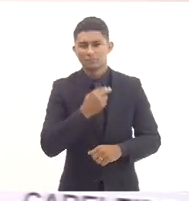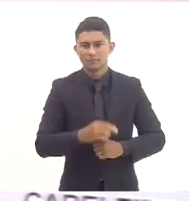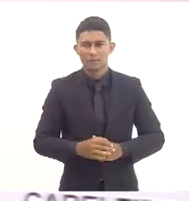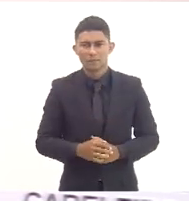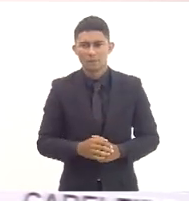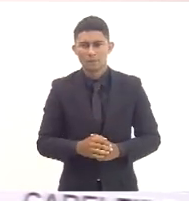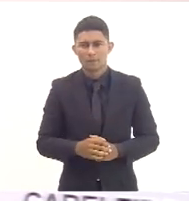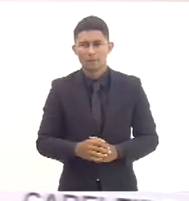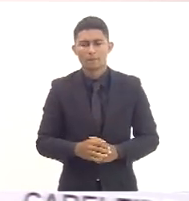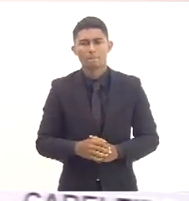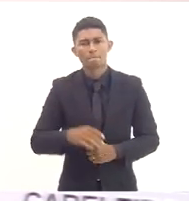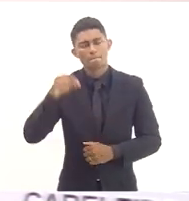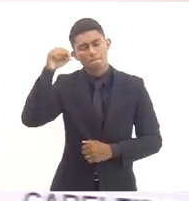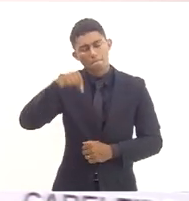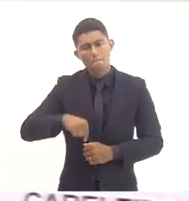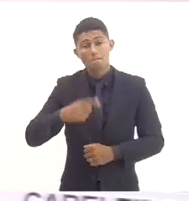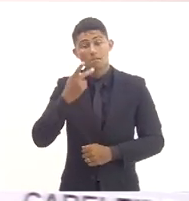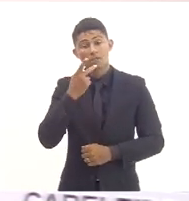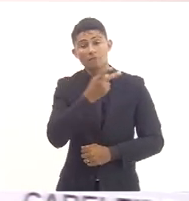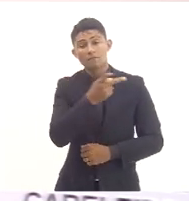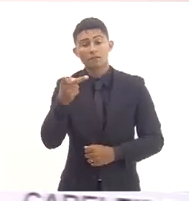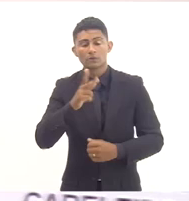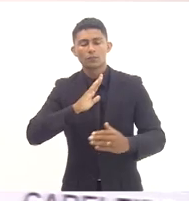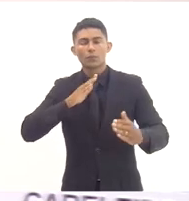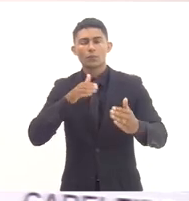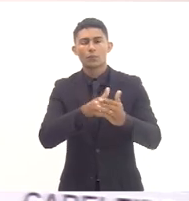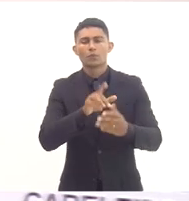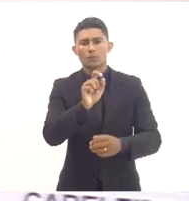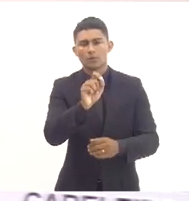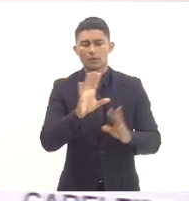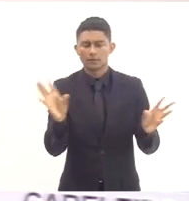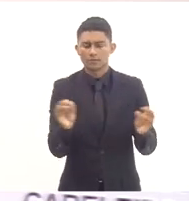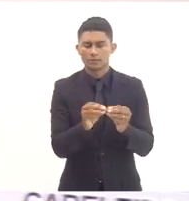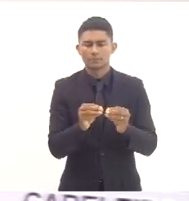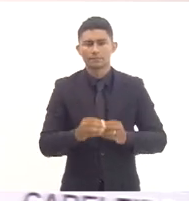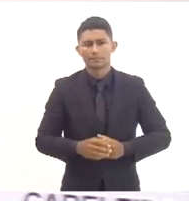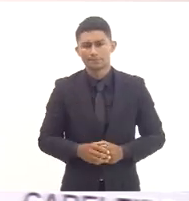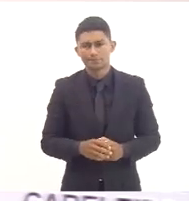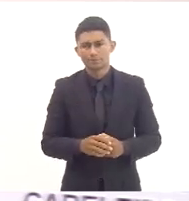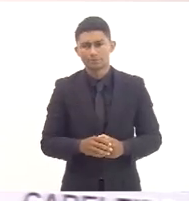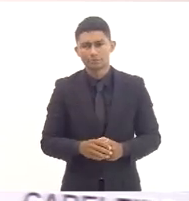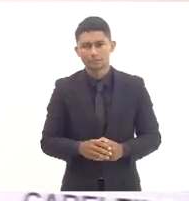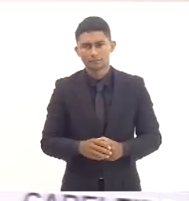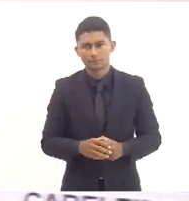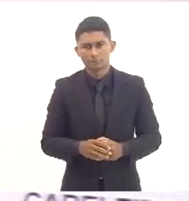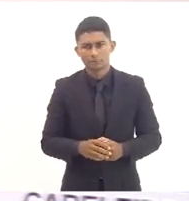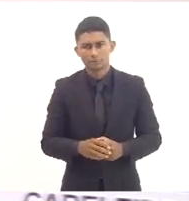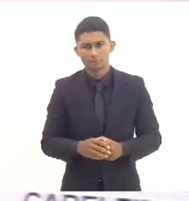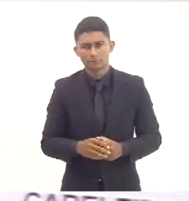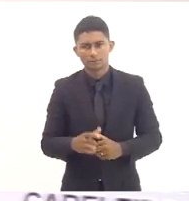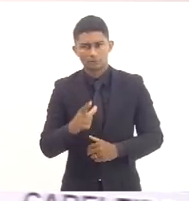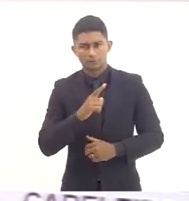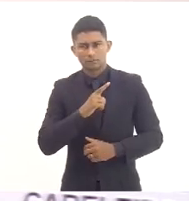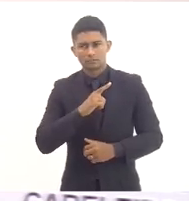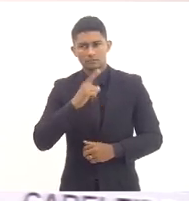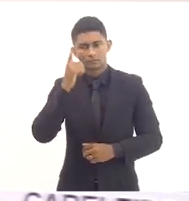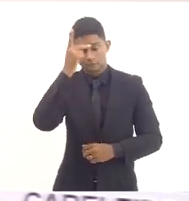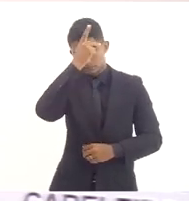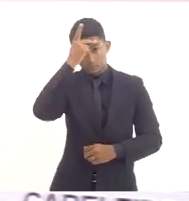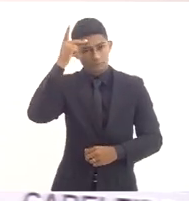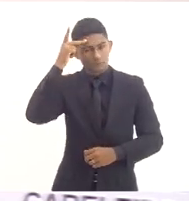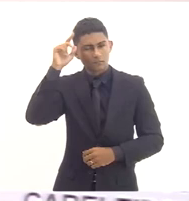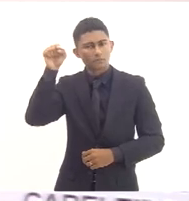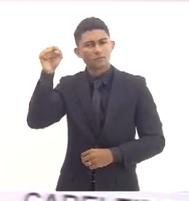Ah mas eu queria deixar aqui vai a última palavra é de um santo de uma pessoa sábia um